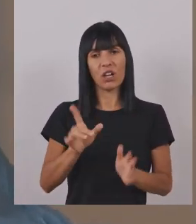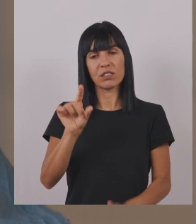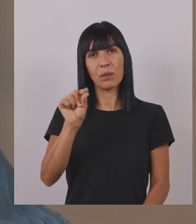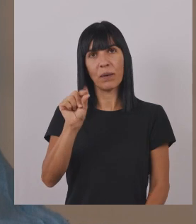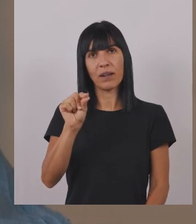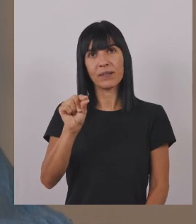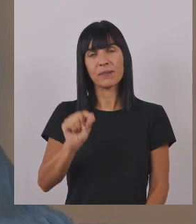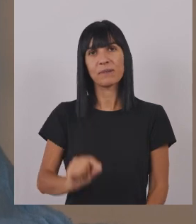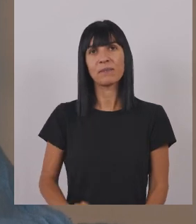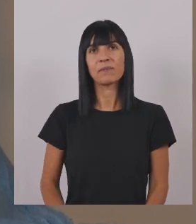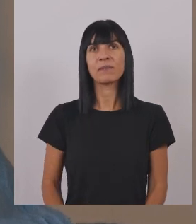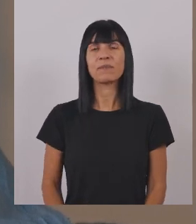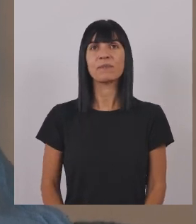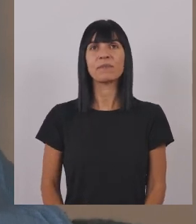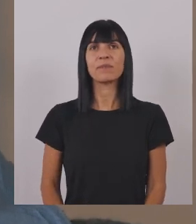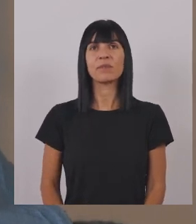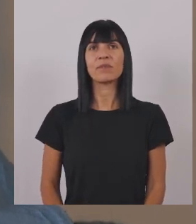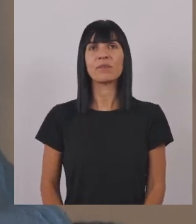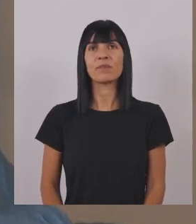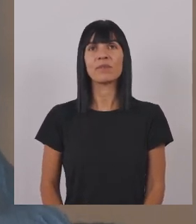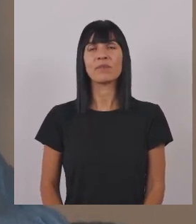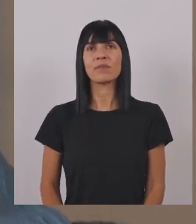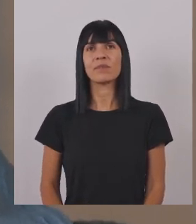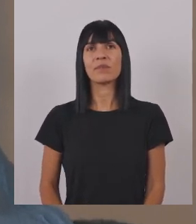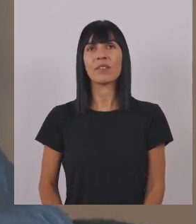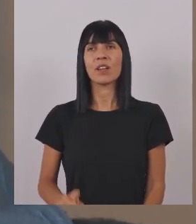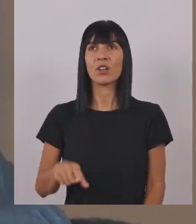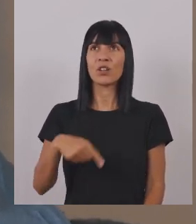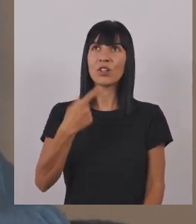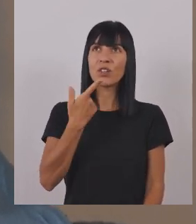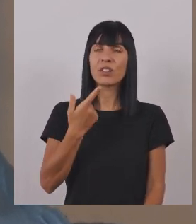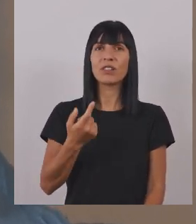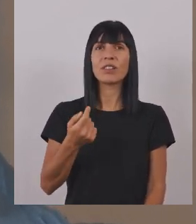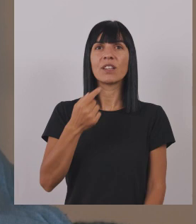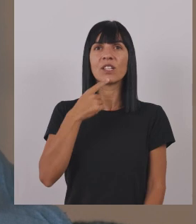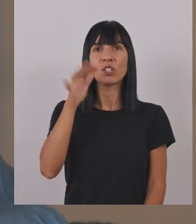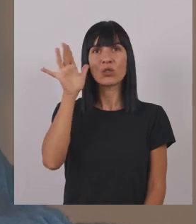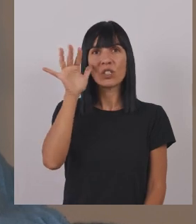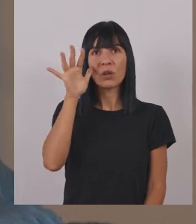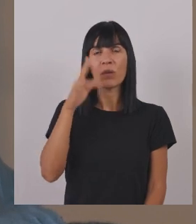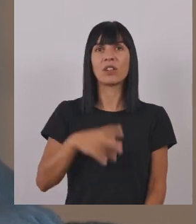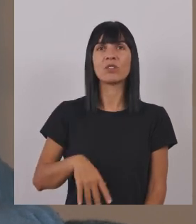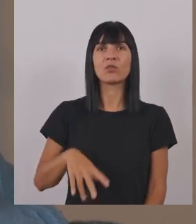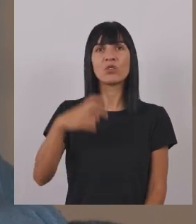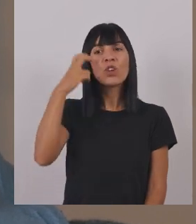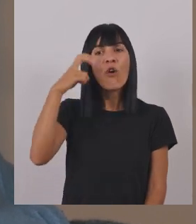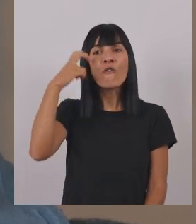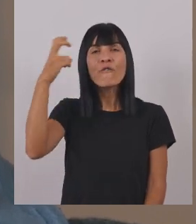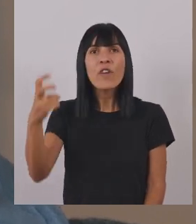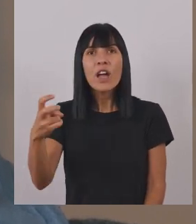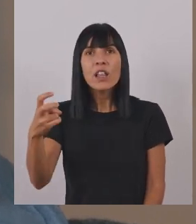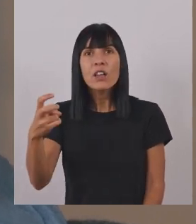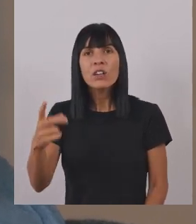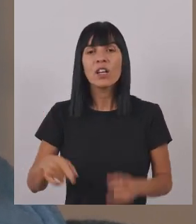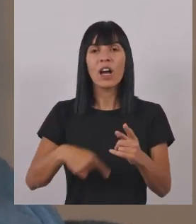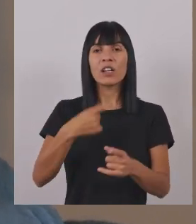que um tempo ia guardar umas ovelhas, outro tempo ia